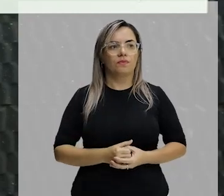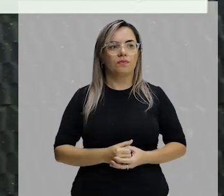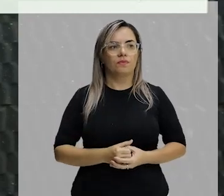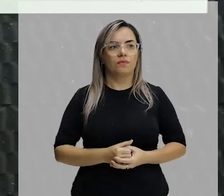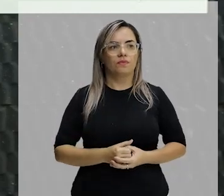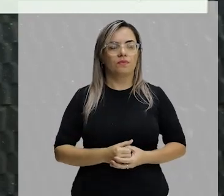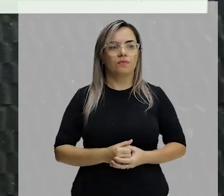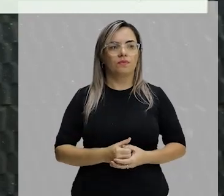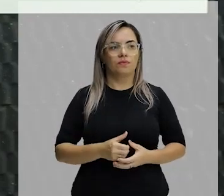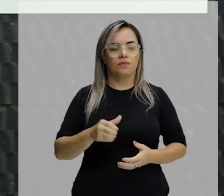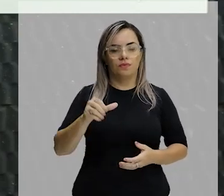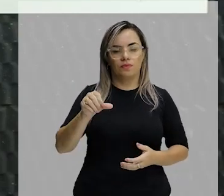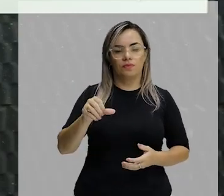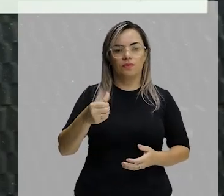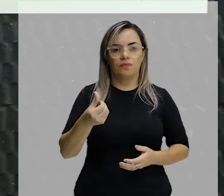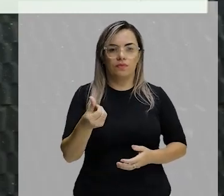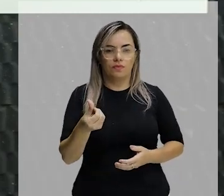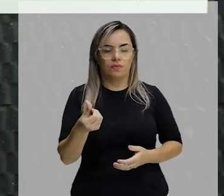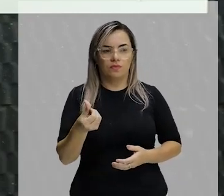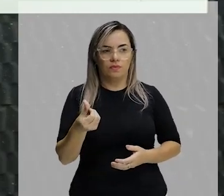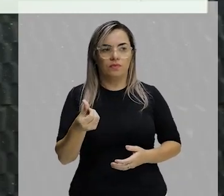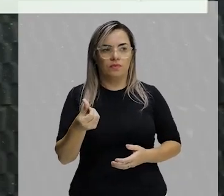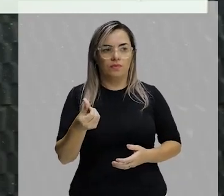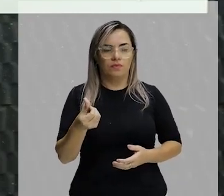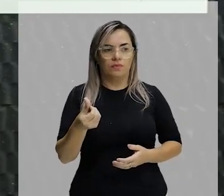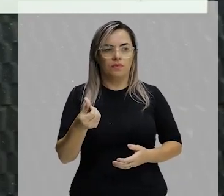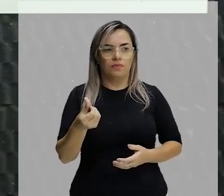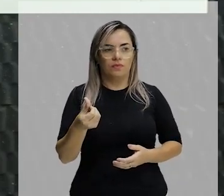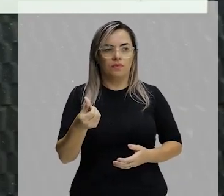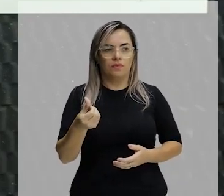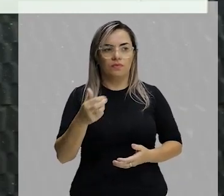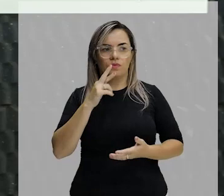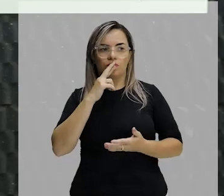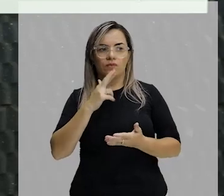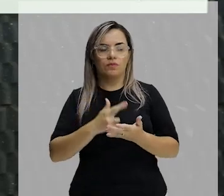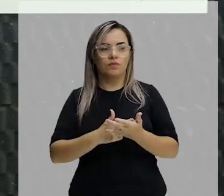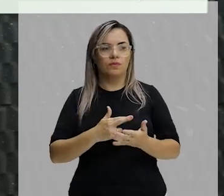9. Então, você vai ter aqui 96